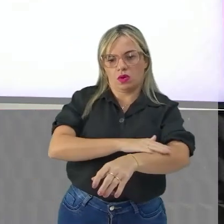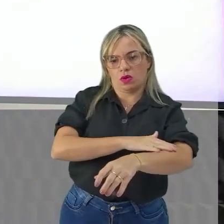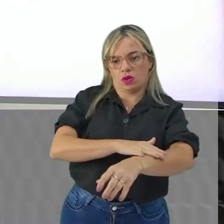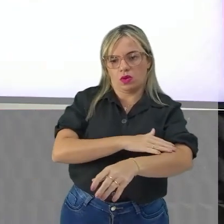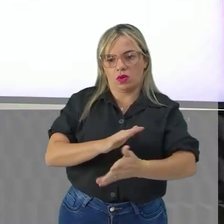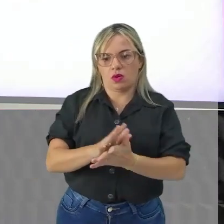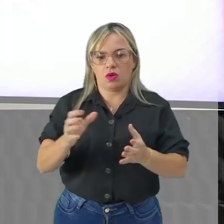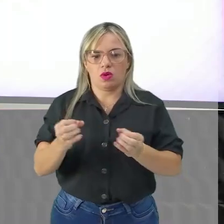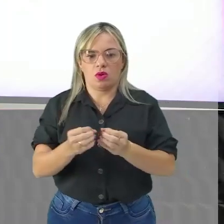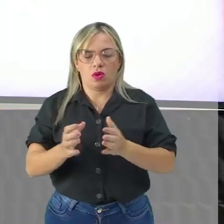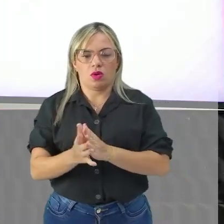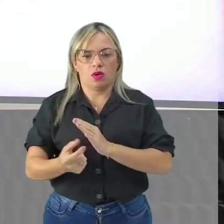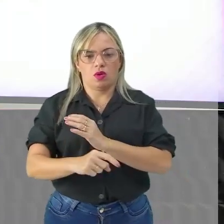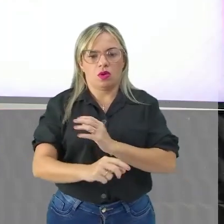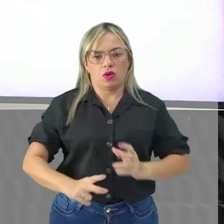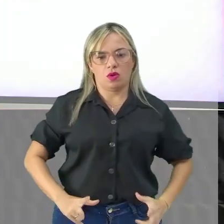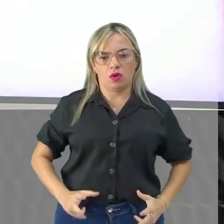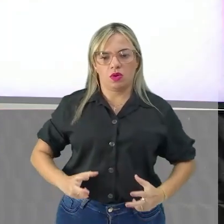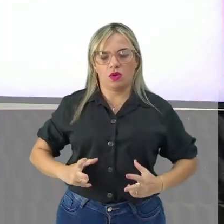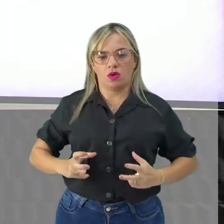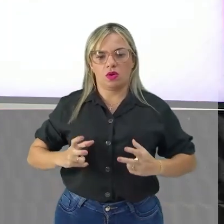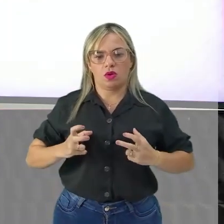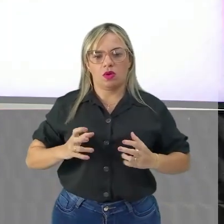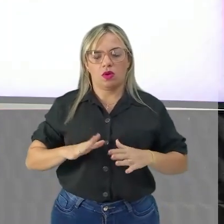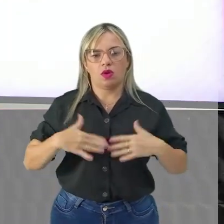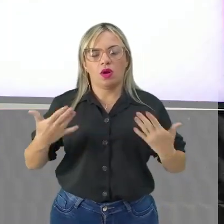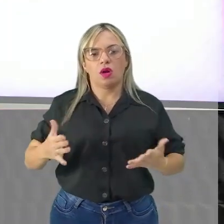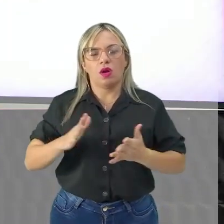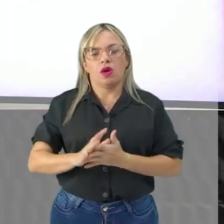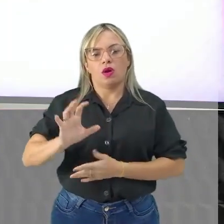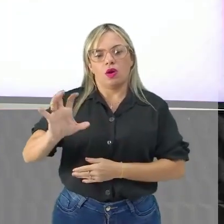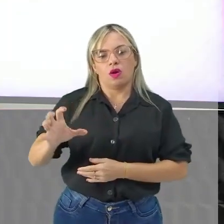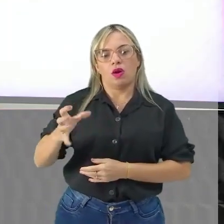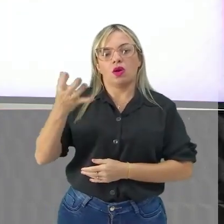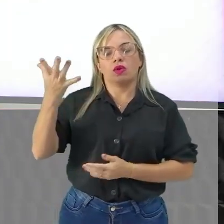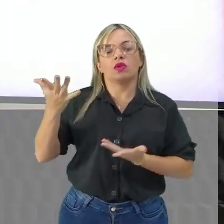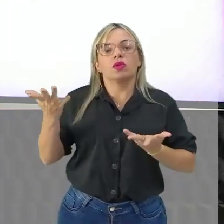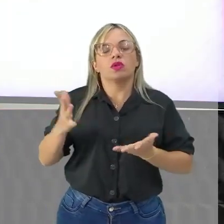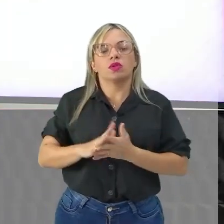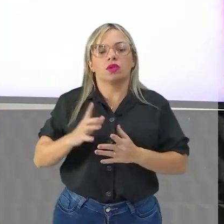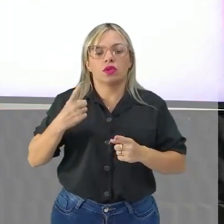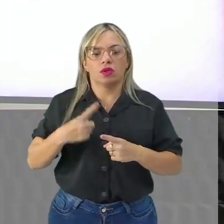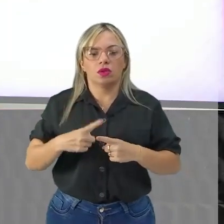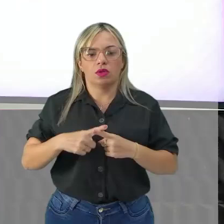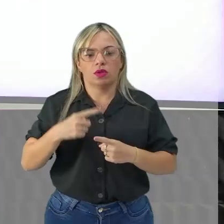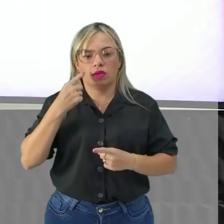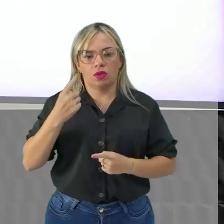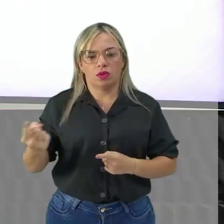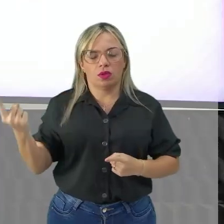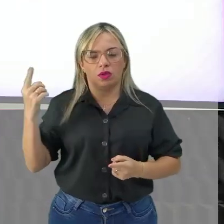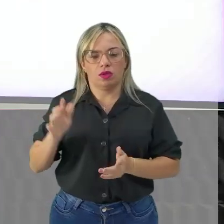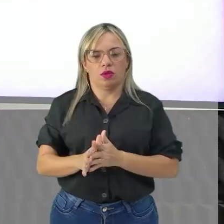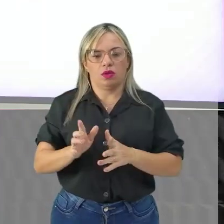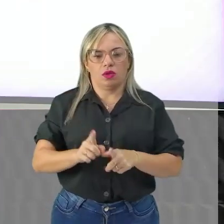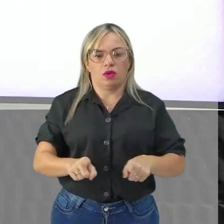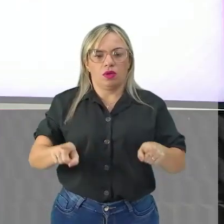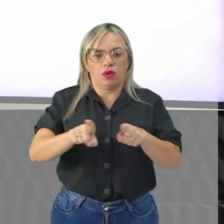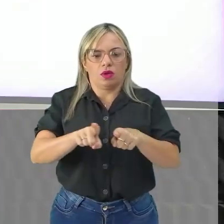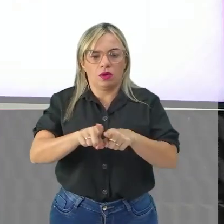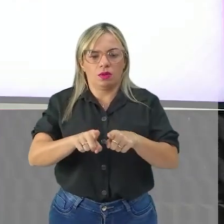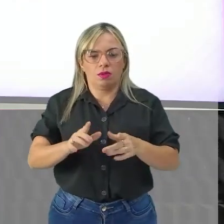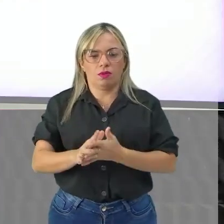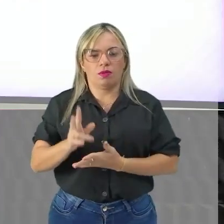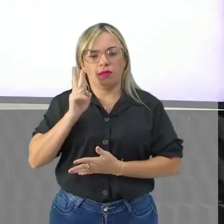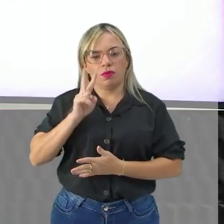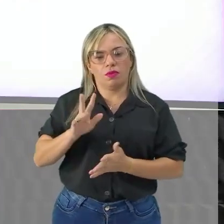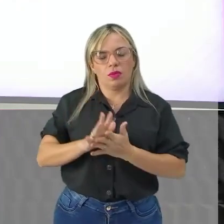ou distantes, o câncer ocorre devido a sucessivas. Esse aqui está também bem assim na cara,